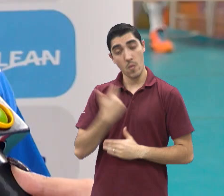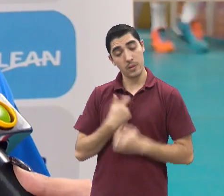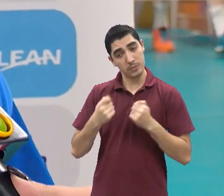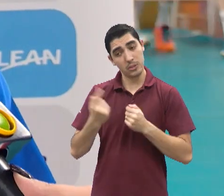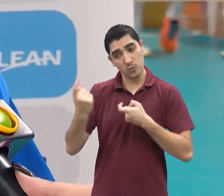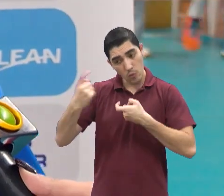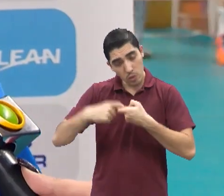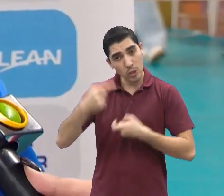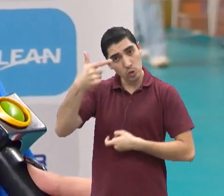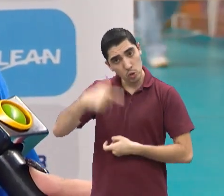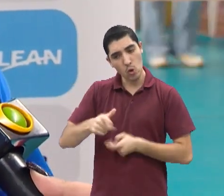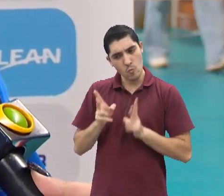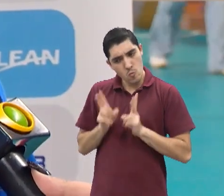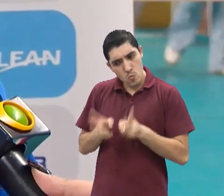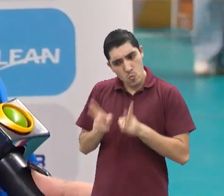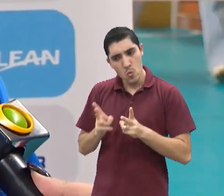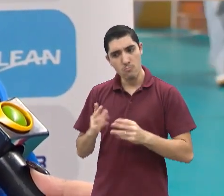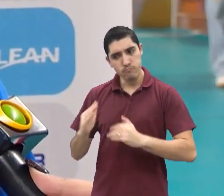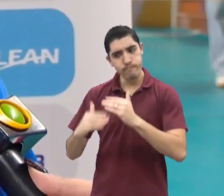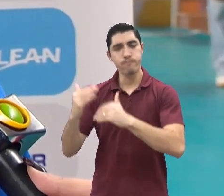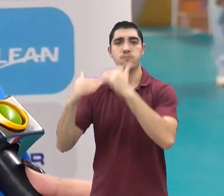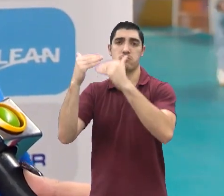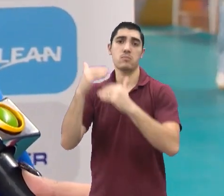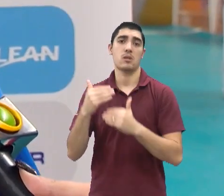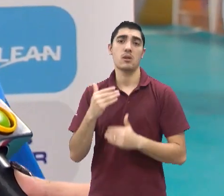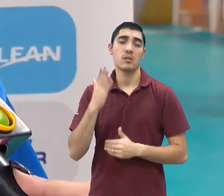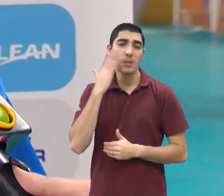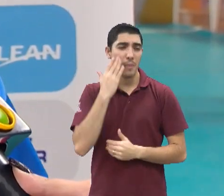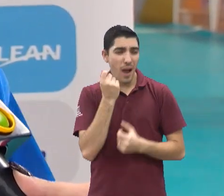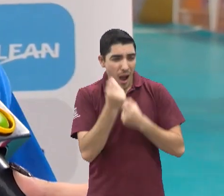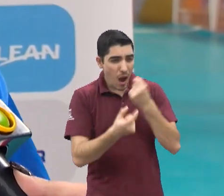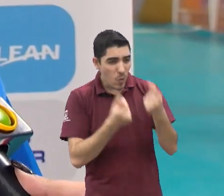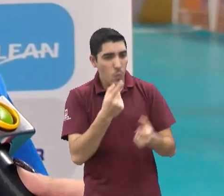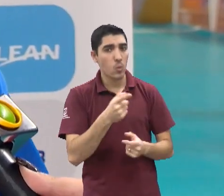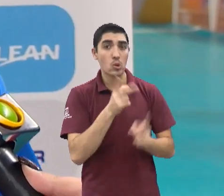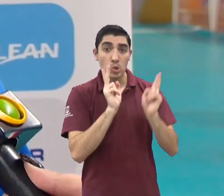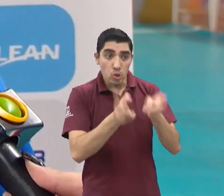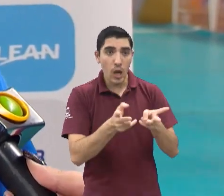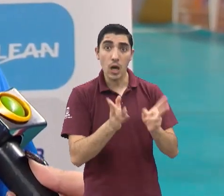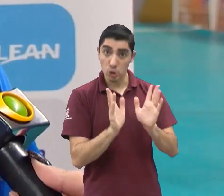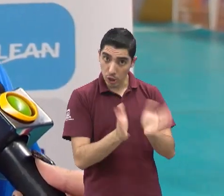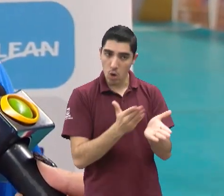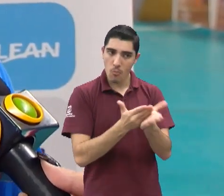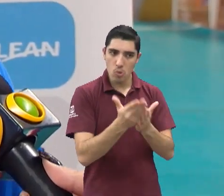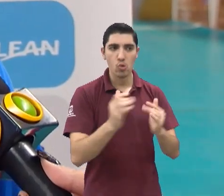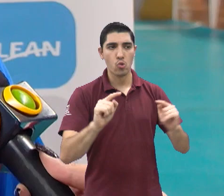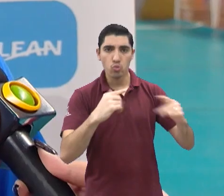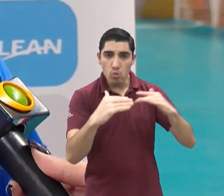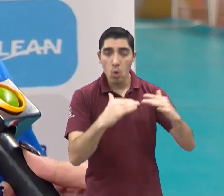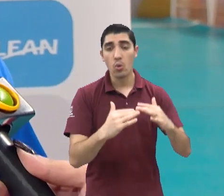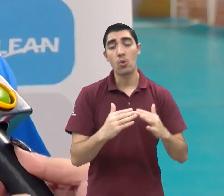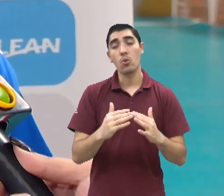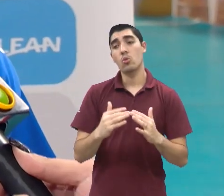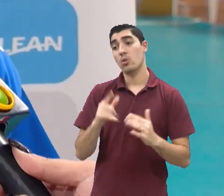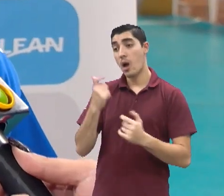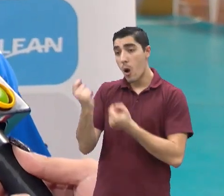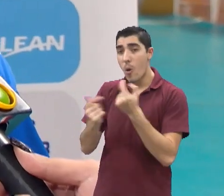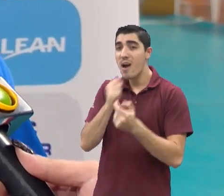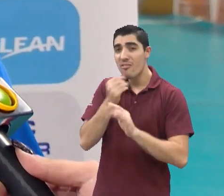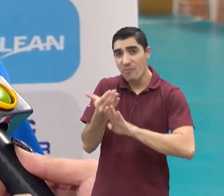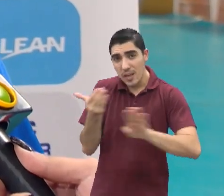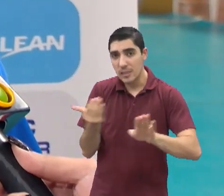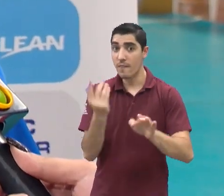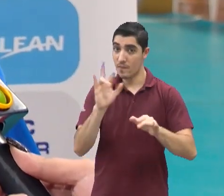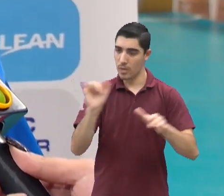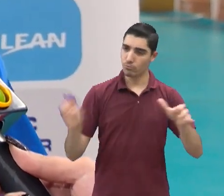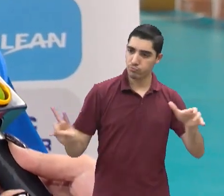jogando, né? Ratificar a continuidade de melhoria daqueles que estão jogando, né? E continuar crescendo como equipe, né? Acho que esse tem que ser a análise